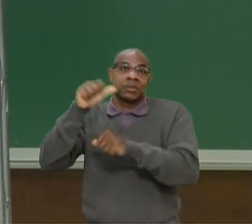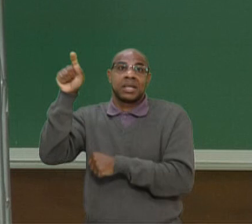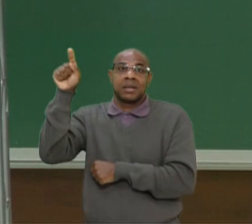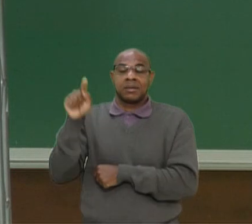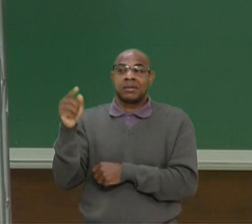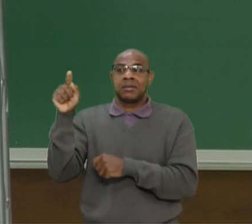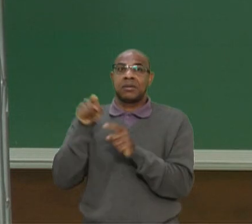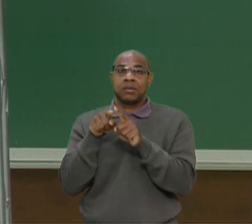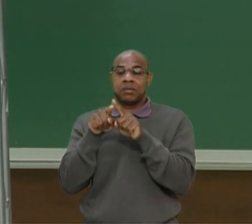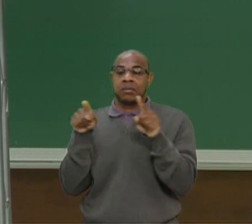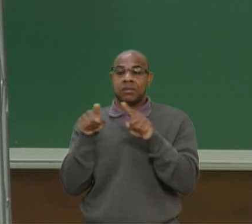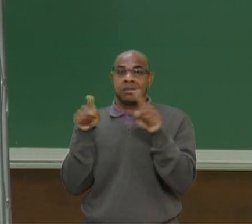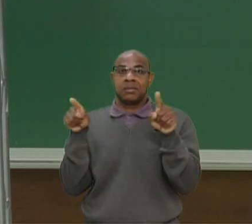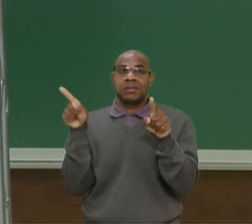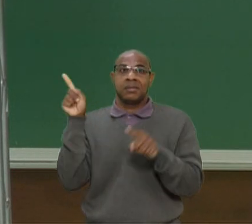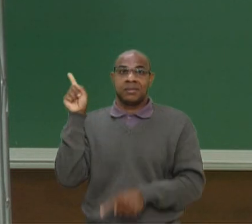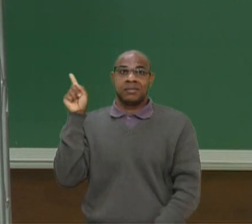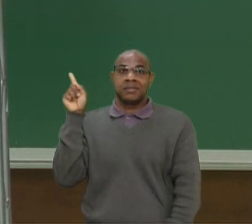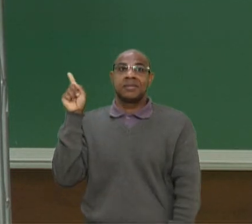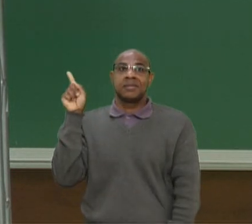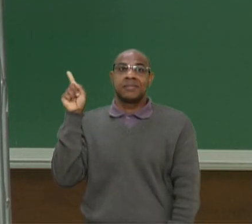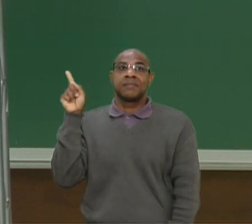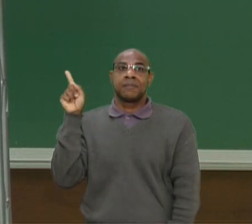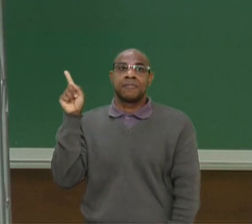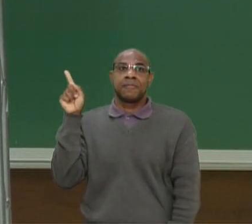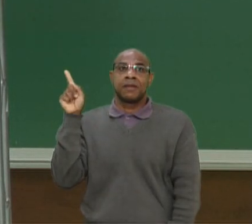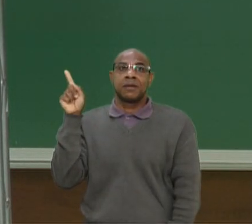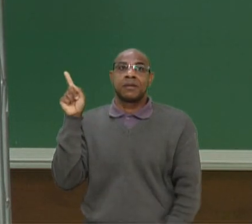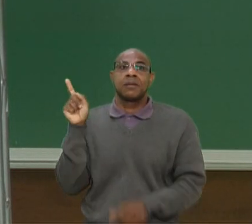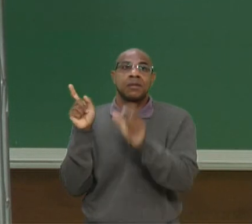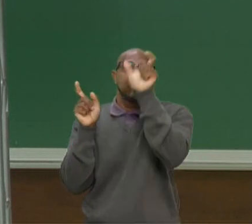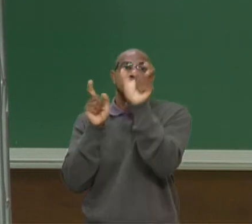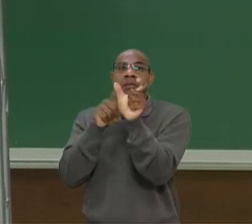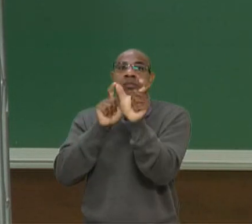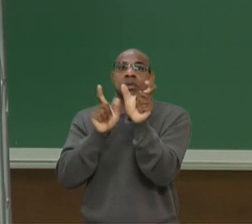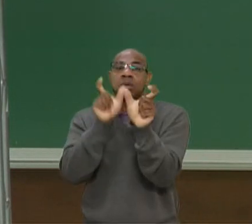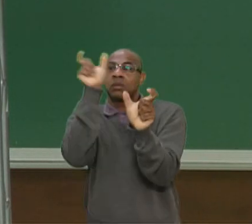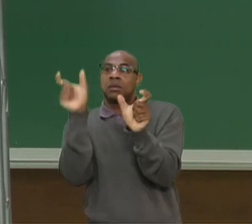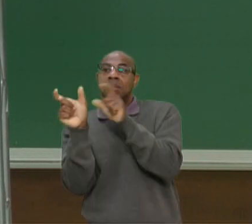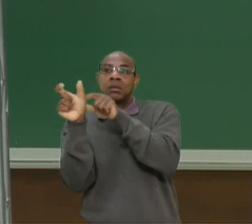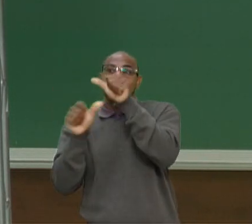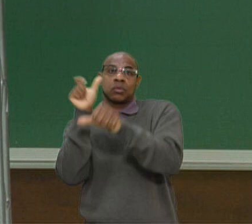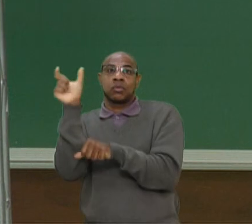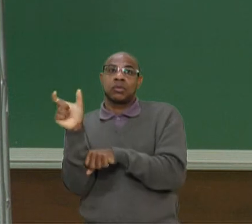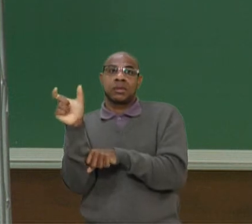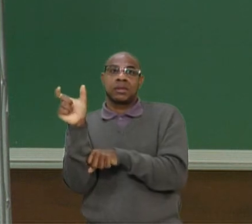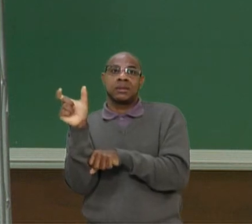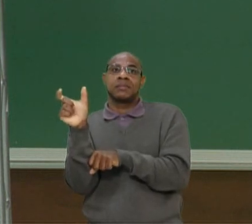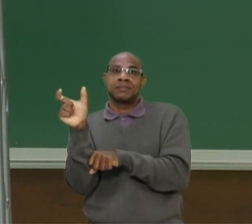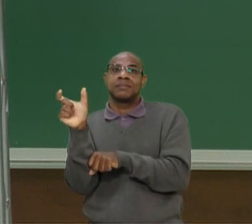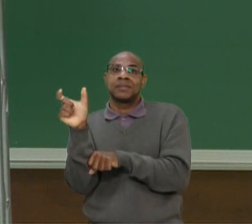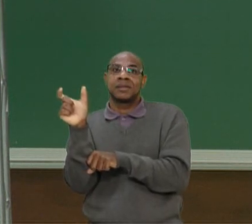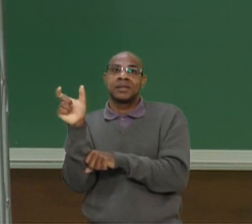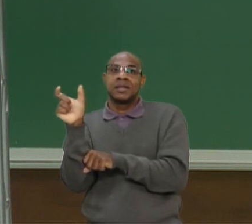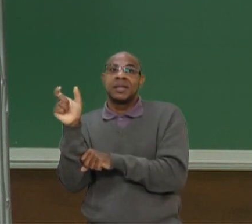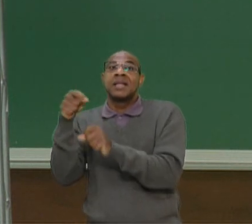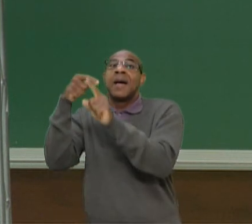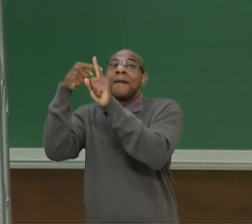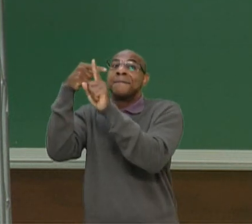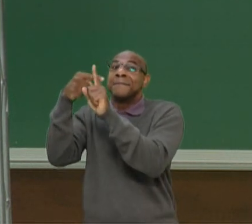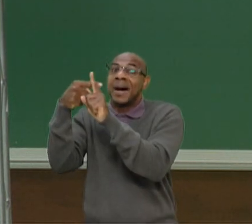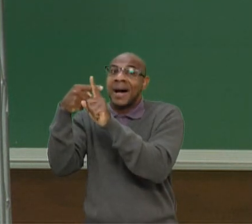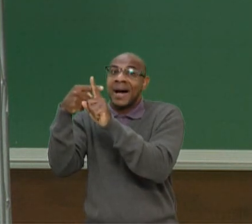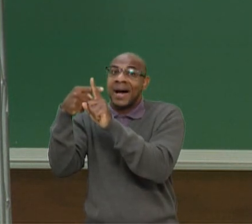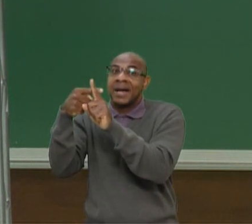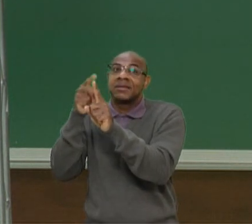ó. Trocamos o sinal, ó. Essa primeira parte nem mexemos. Trocamos o sinal do 1 e o sinal do 2. E esse mais